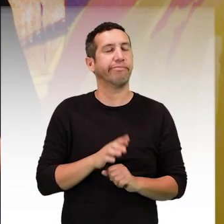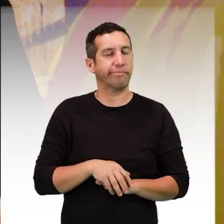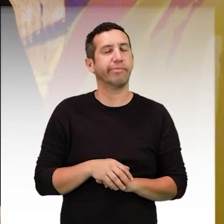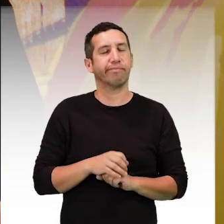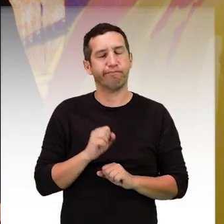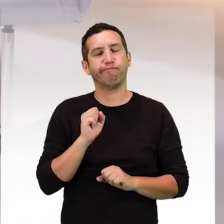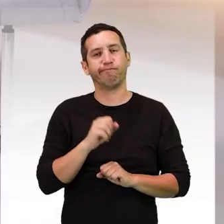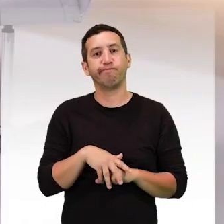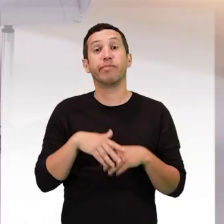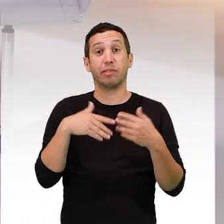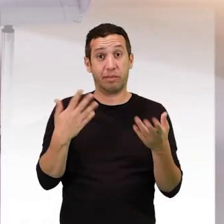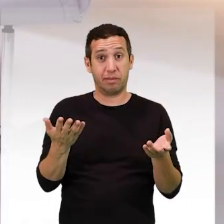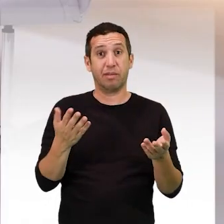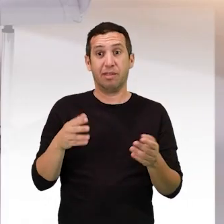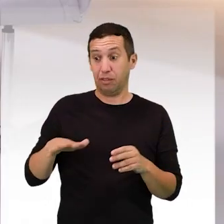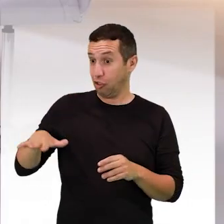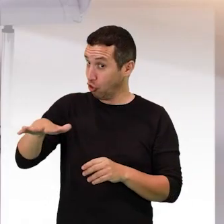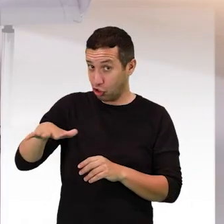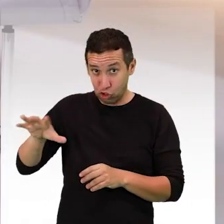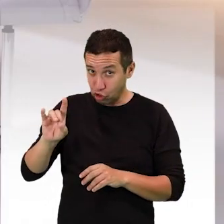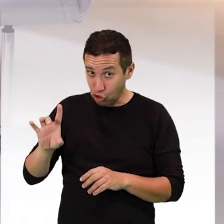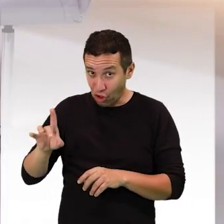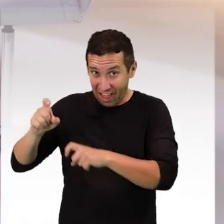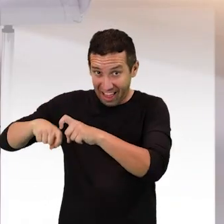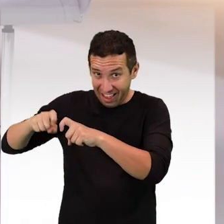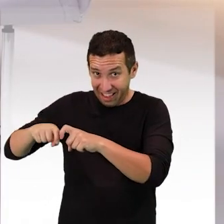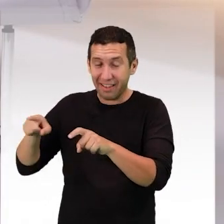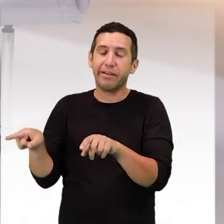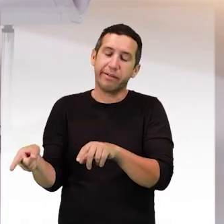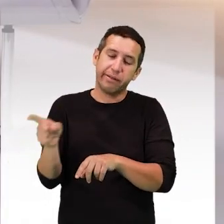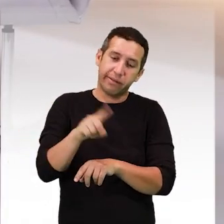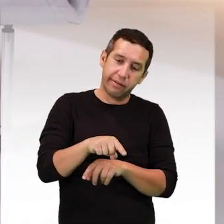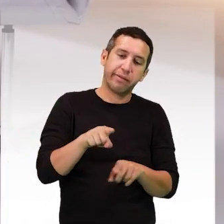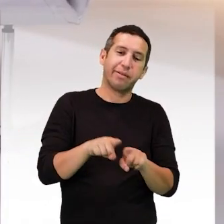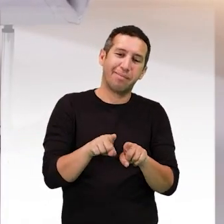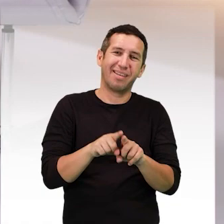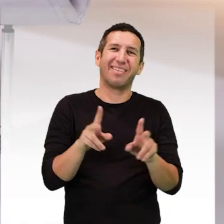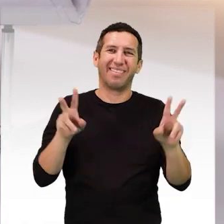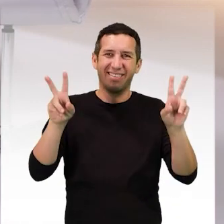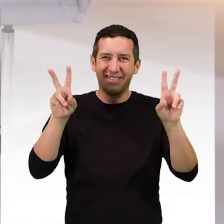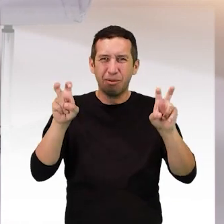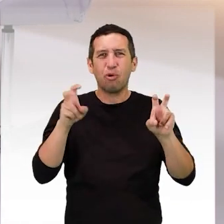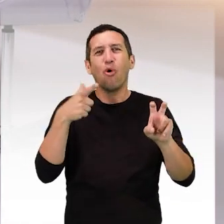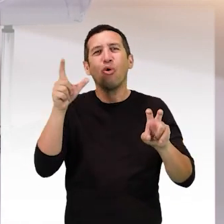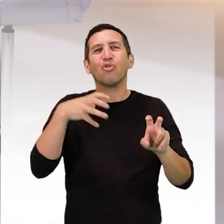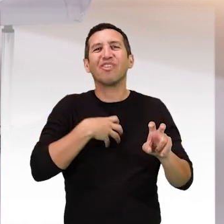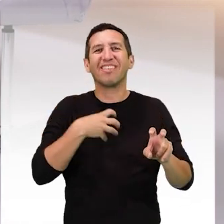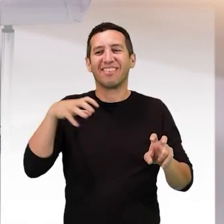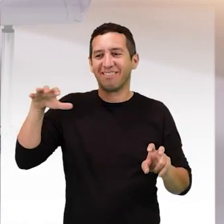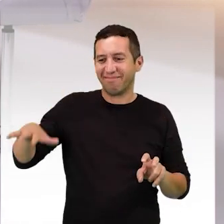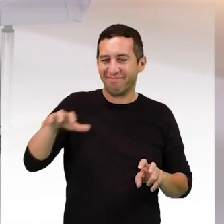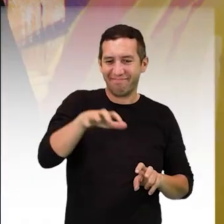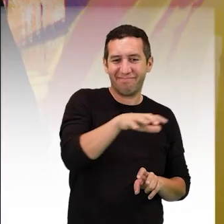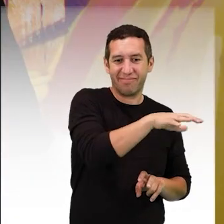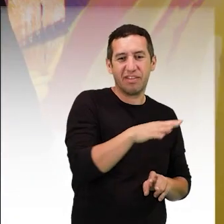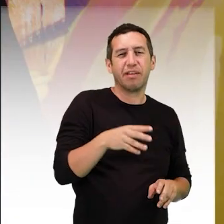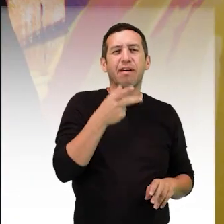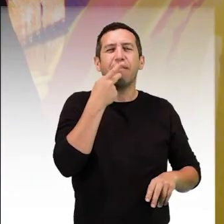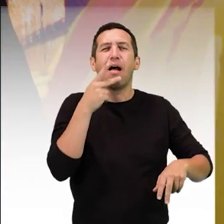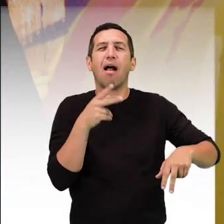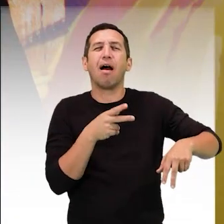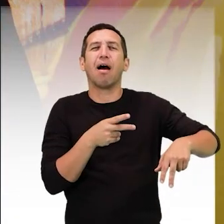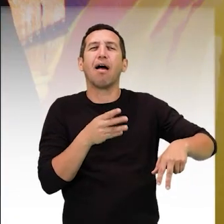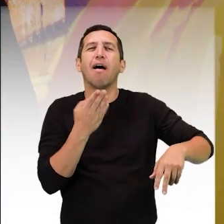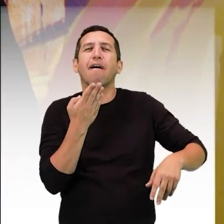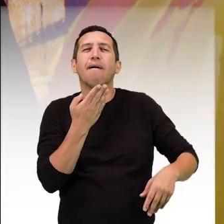escravidão oficial. Então, não só na área da exploração sexual, onde o tráfico também é extremamente ligado, né? Também muitas vezes com falsas